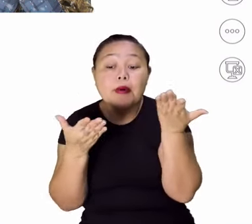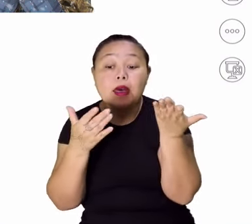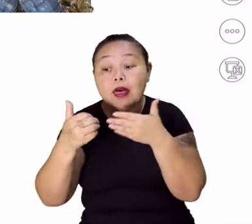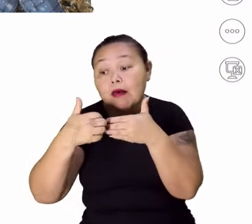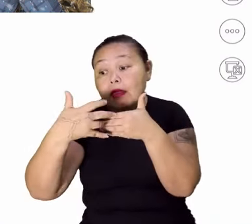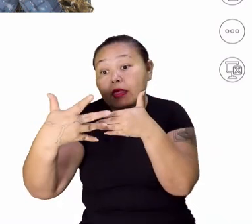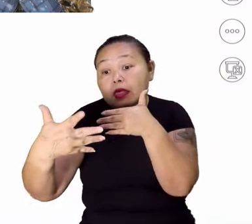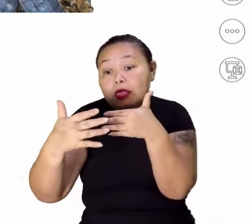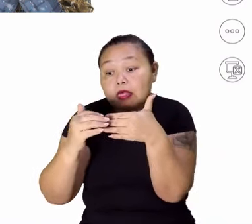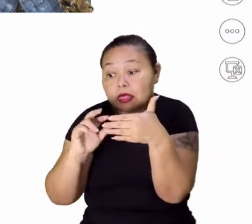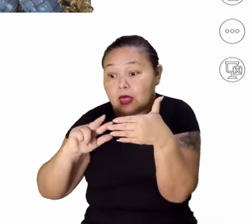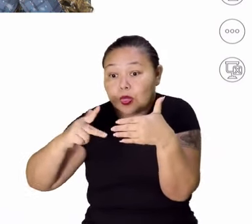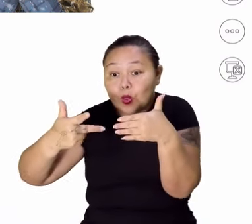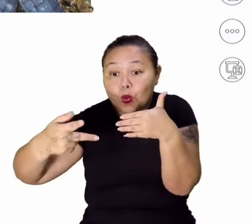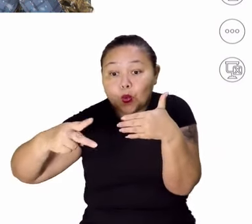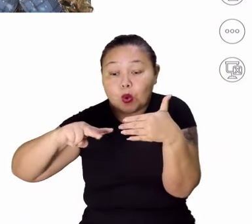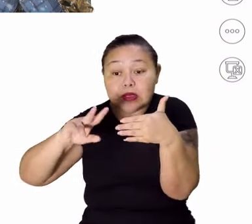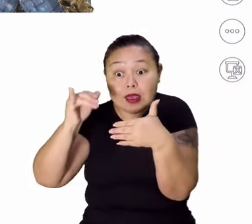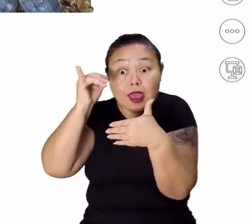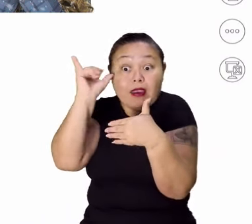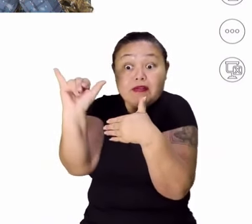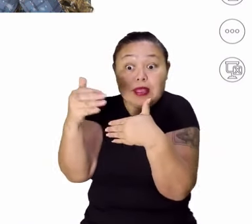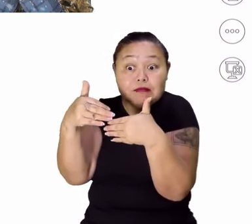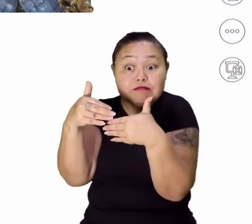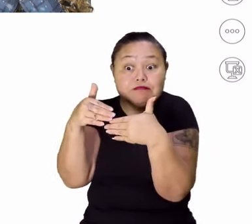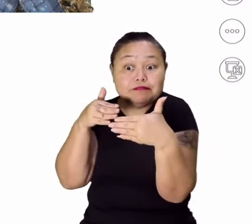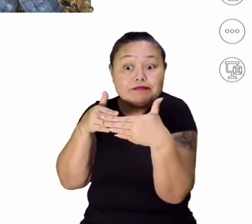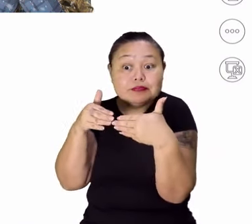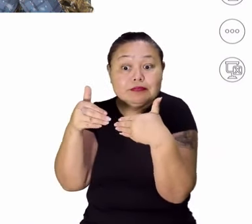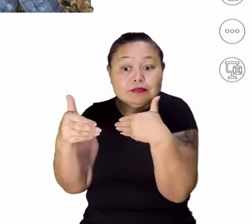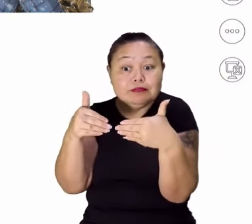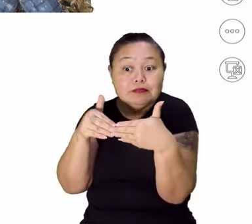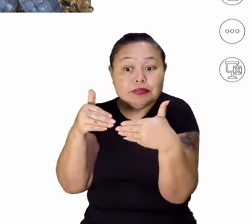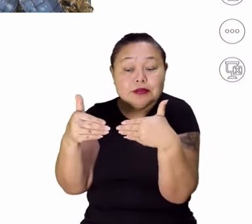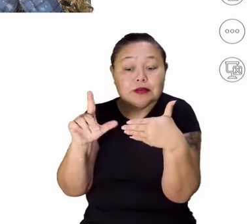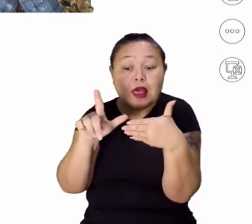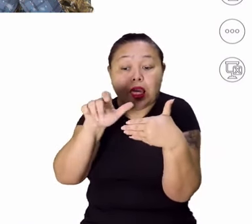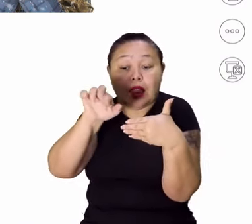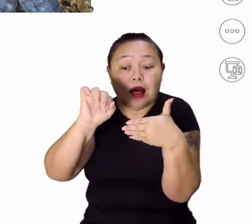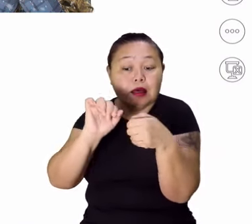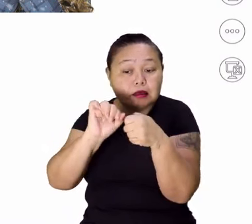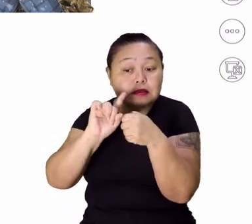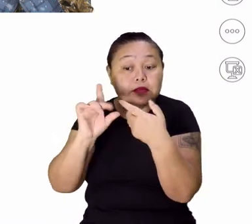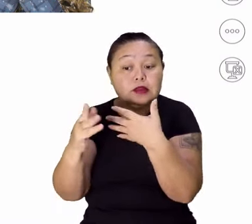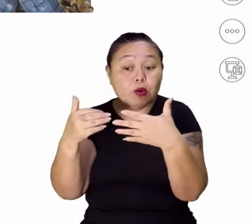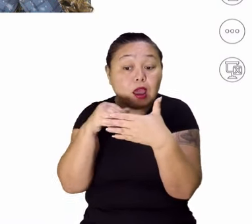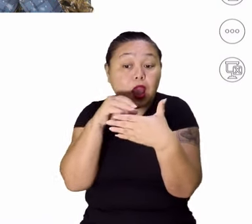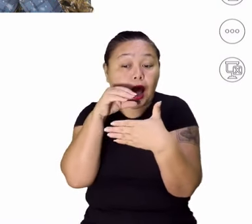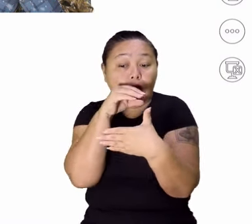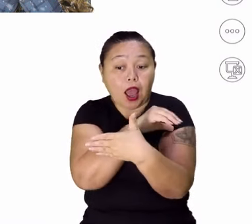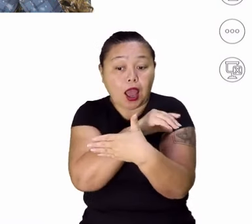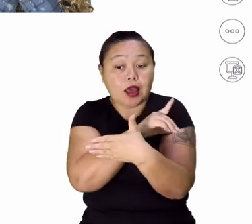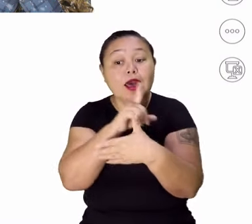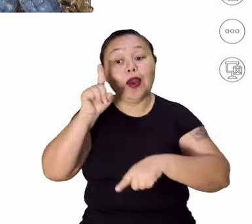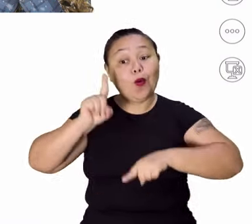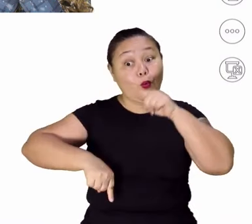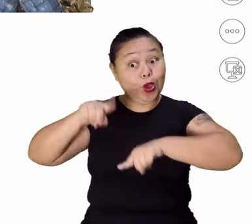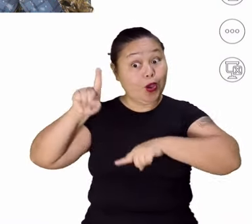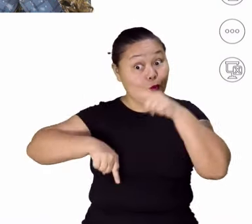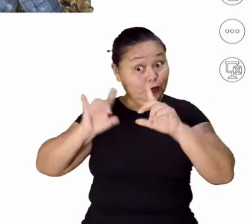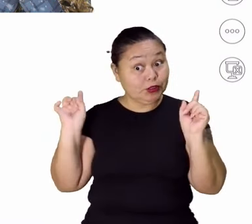ambiente, nessa troca. Então, você tem que evitar. Então, a lã é uma fonte de calor, igual o sol, por isso que aquece? Não, a lã é um objeto, né?